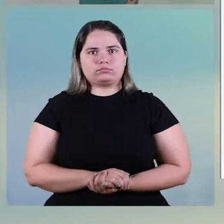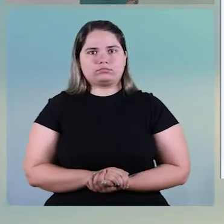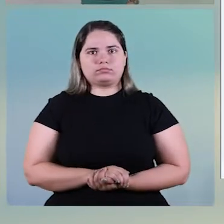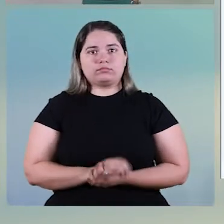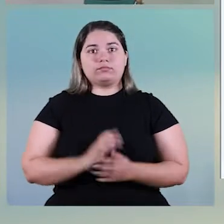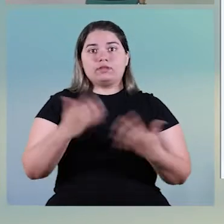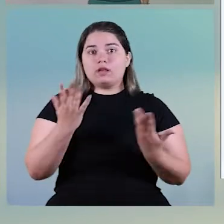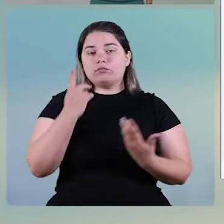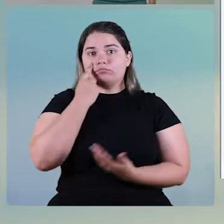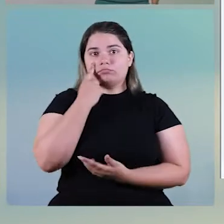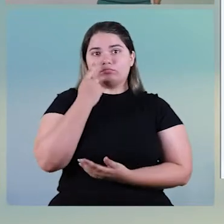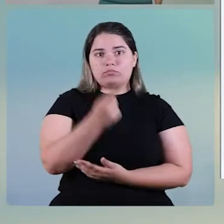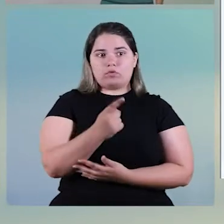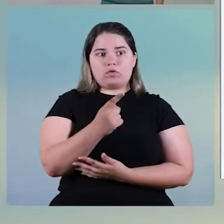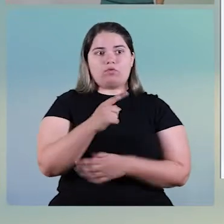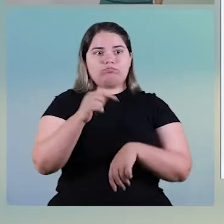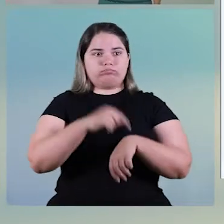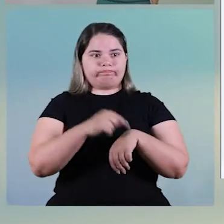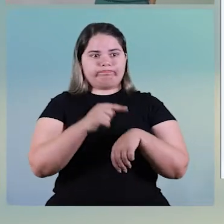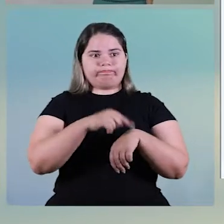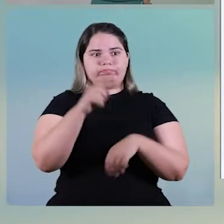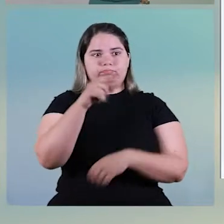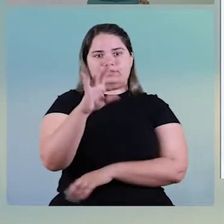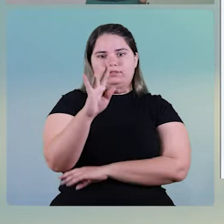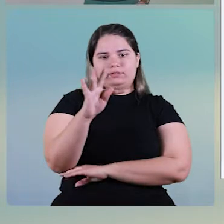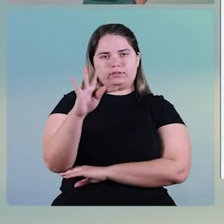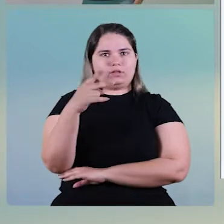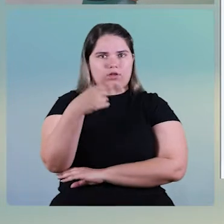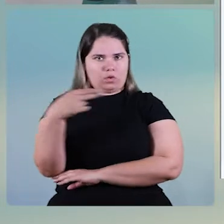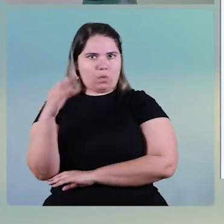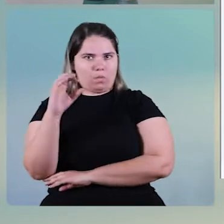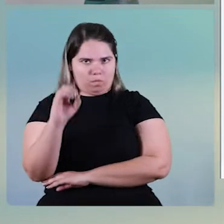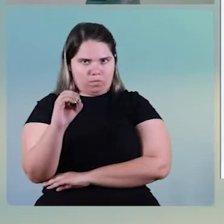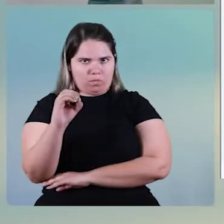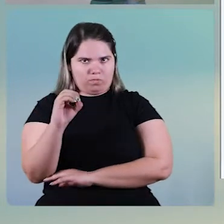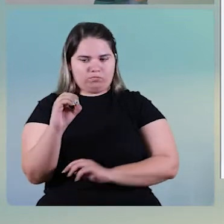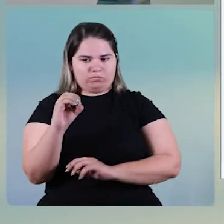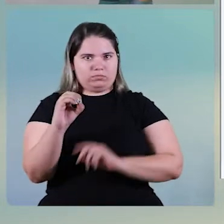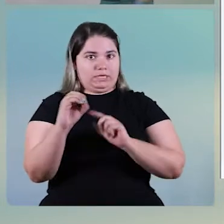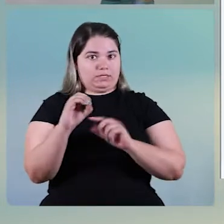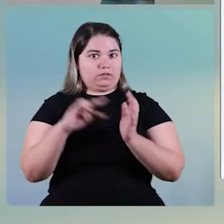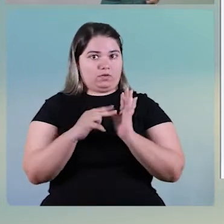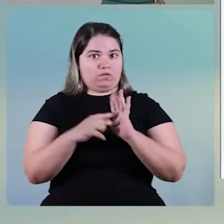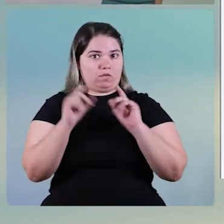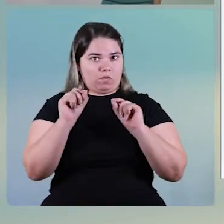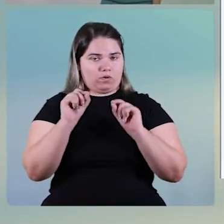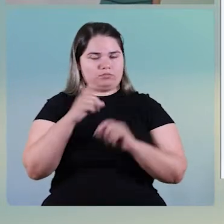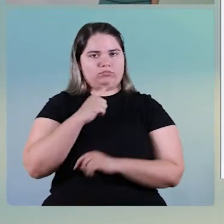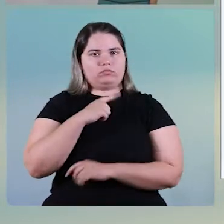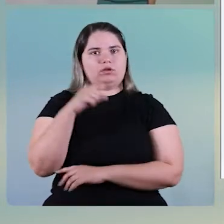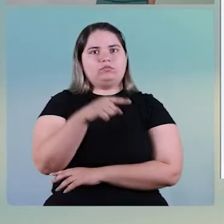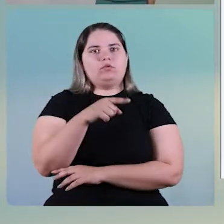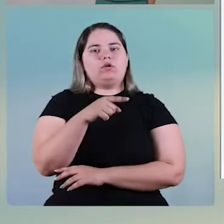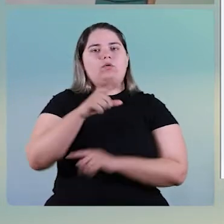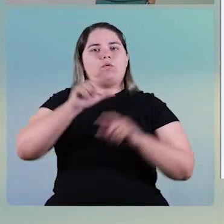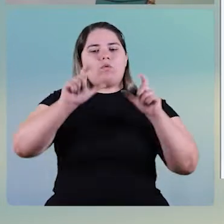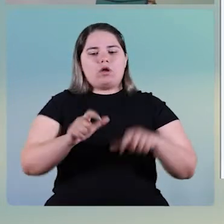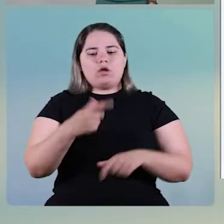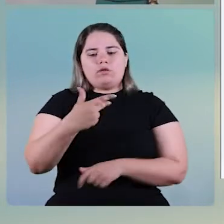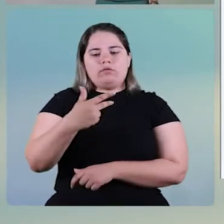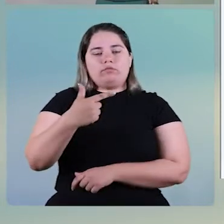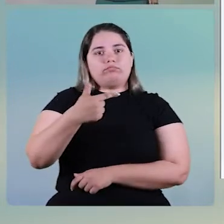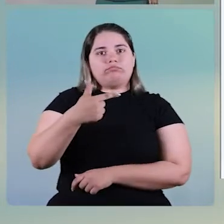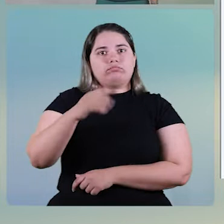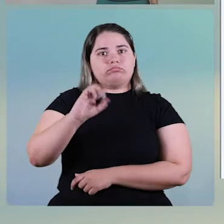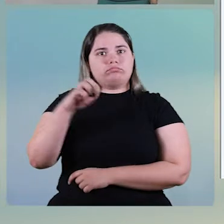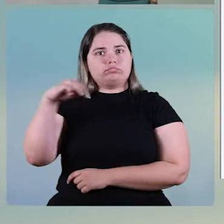no instante t igual a zero, um automóvel se encontrava no espaço, na posição 20 metros. E à medida que o